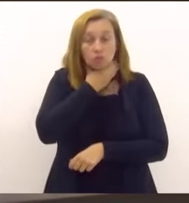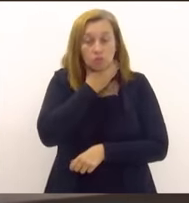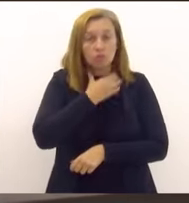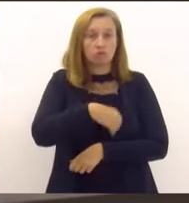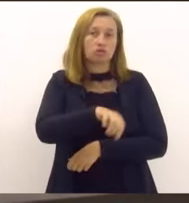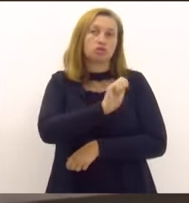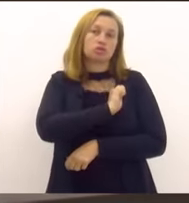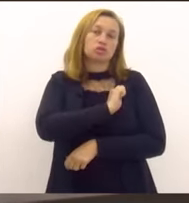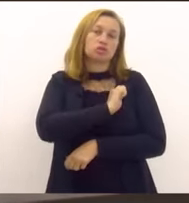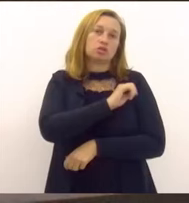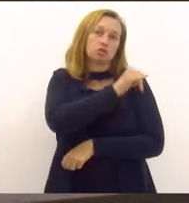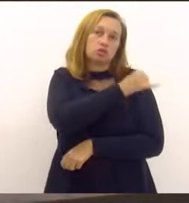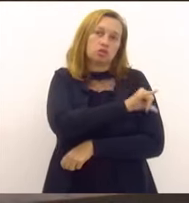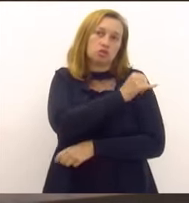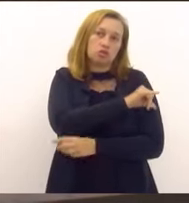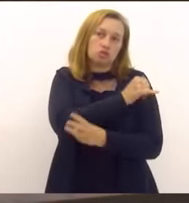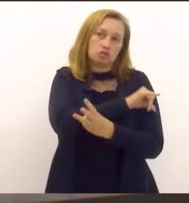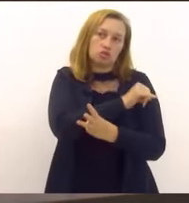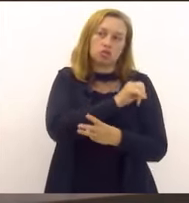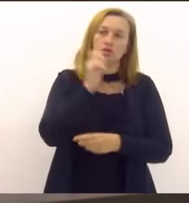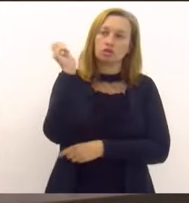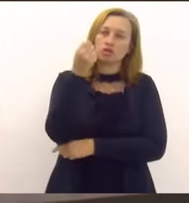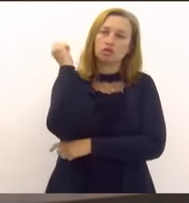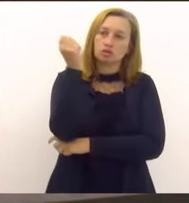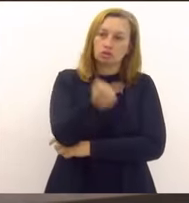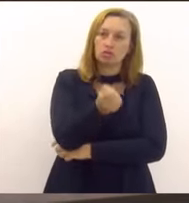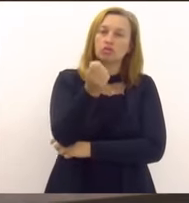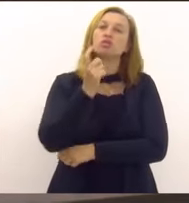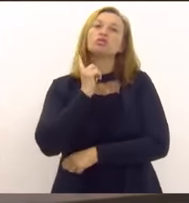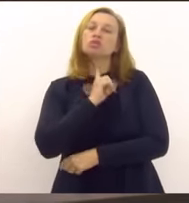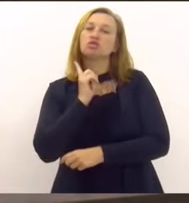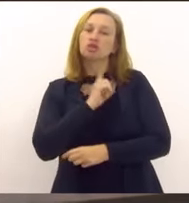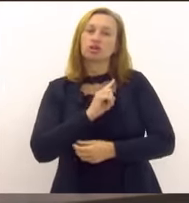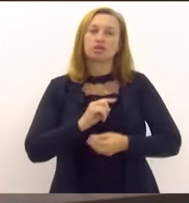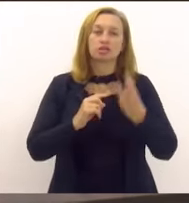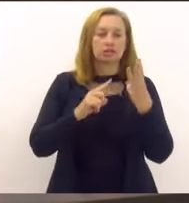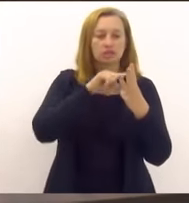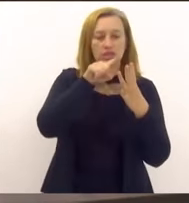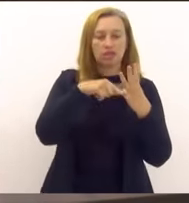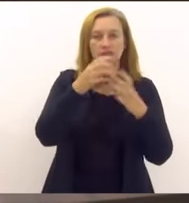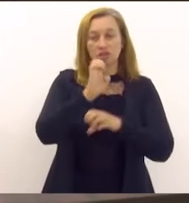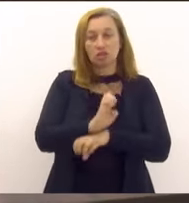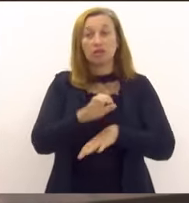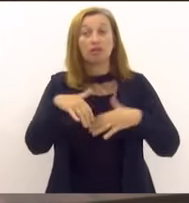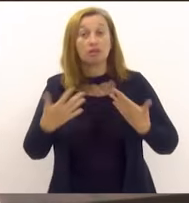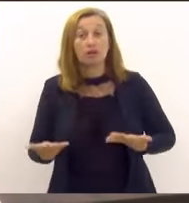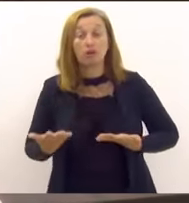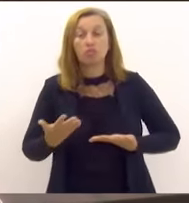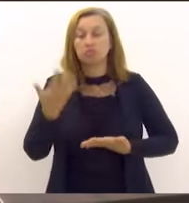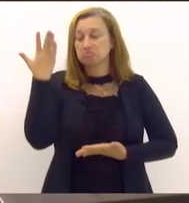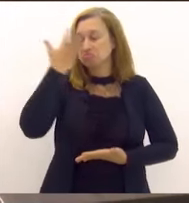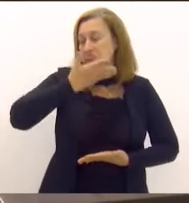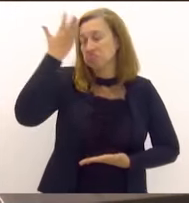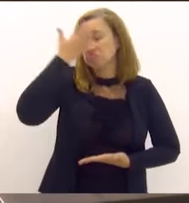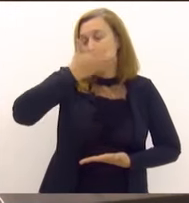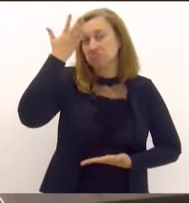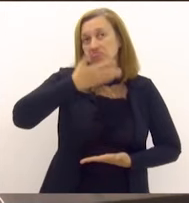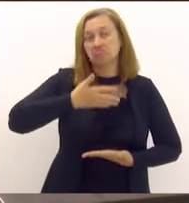fiscal: o Rio de Janeiro, o Rio Grande do Sul e Minas Gerais. Então, eu não vejo